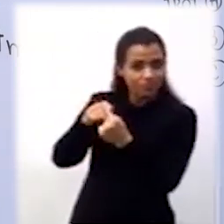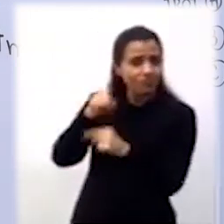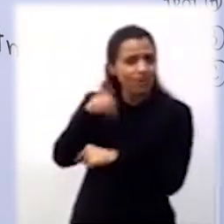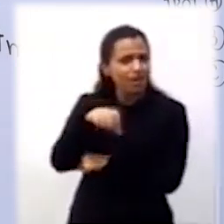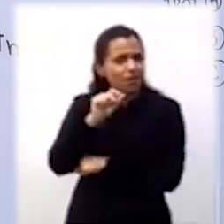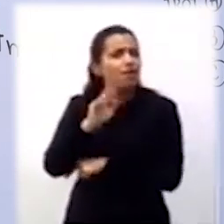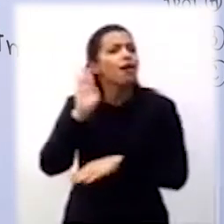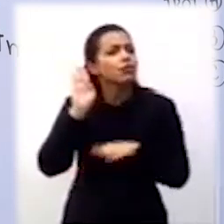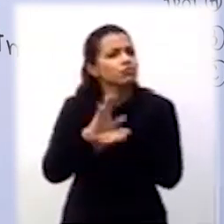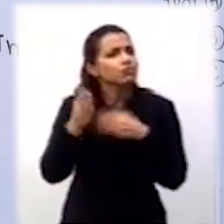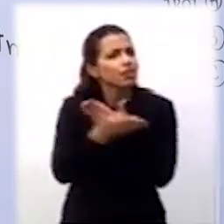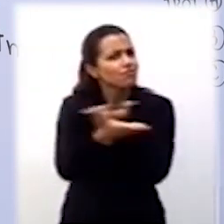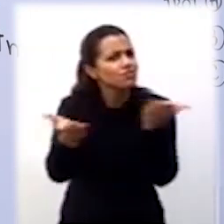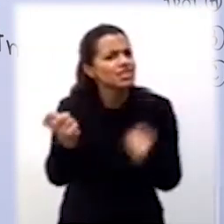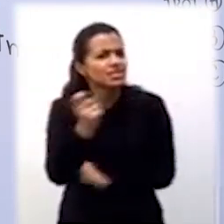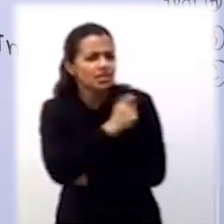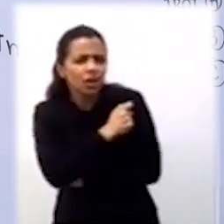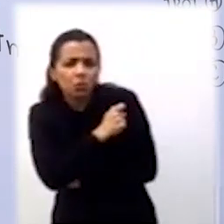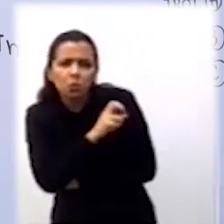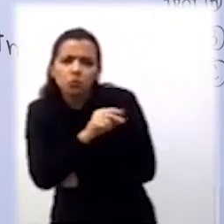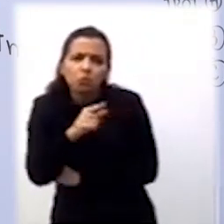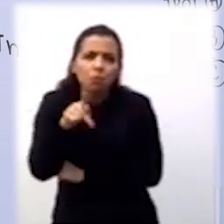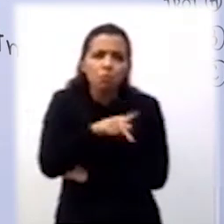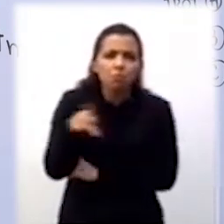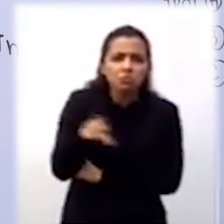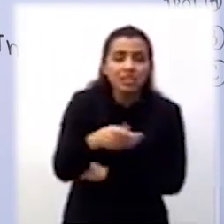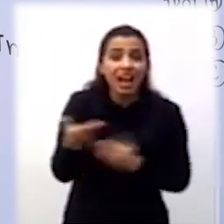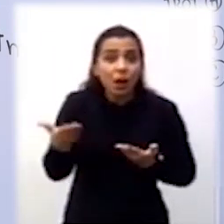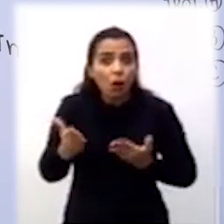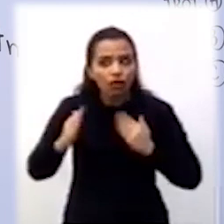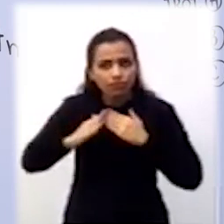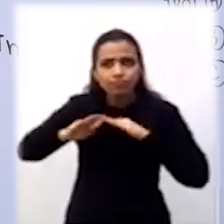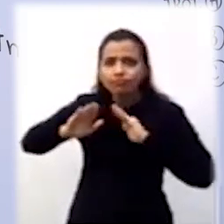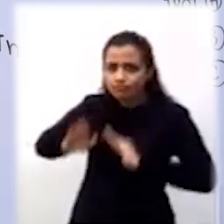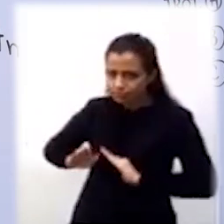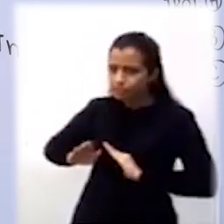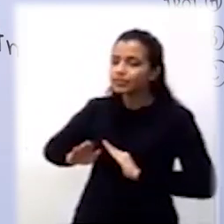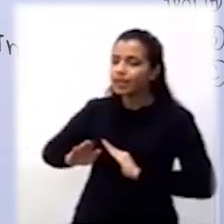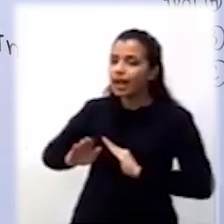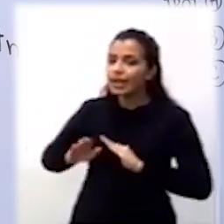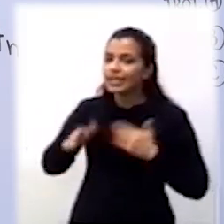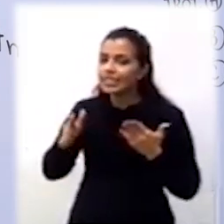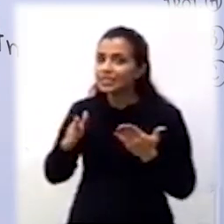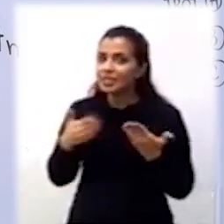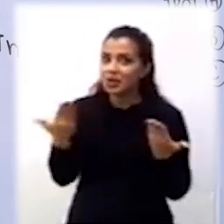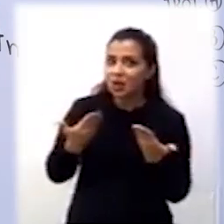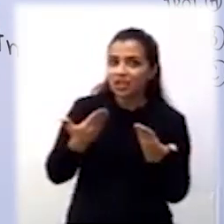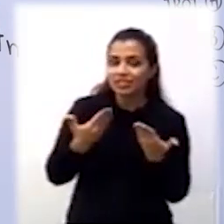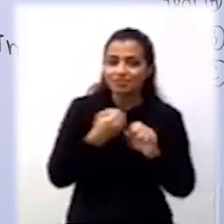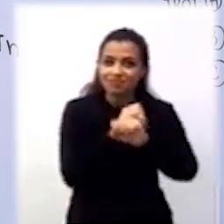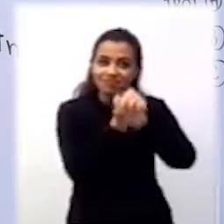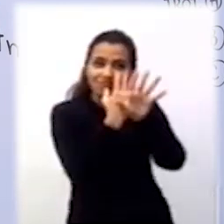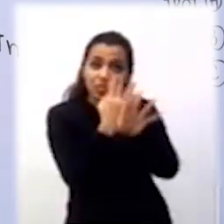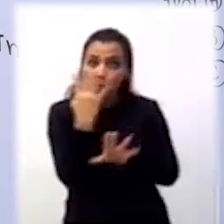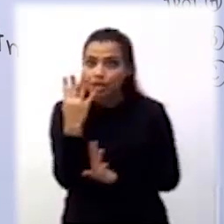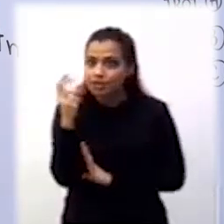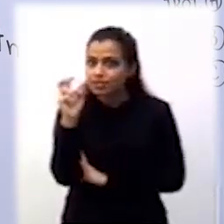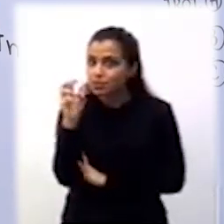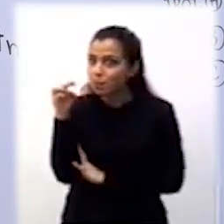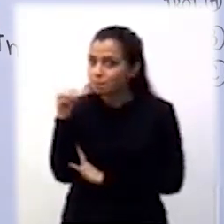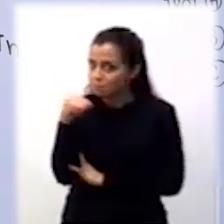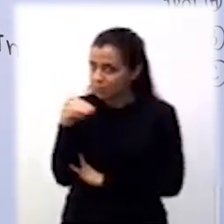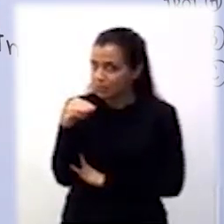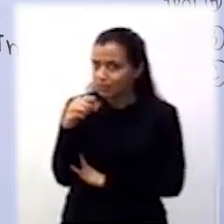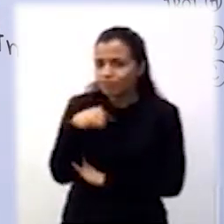você aluno, você professor, que está nesse momento de isolamento agora. Então a gente vai ficar aqui com vocês 45 minutos. E eu